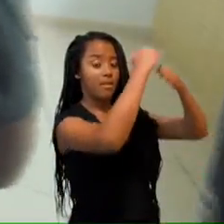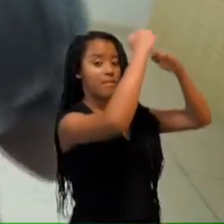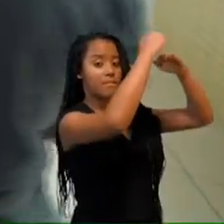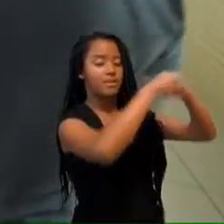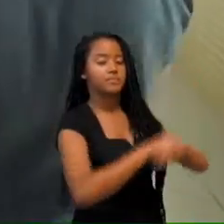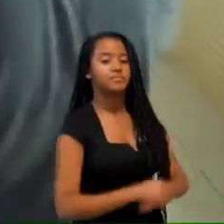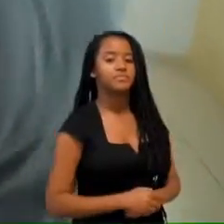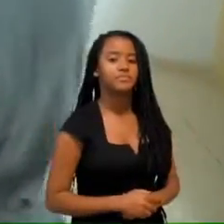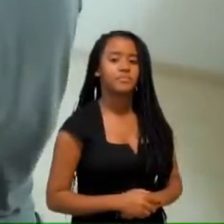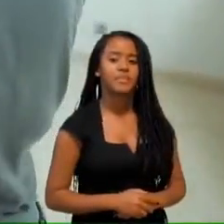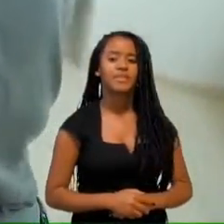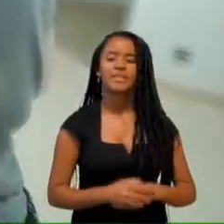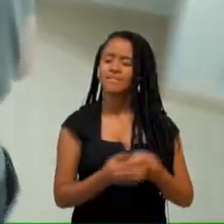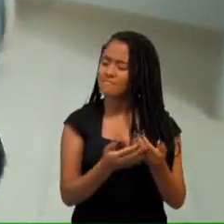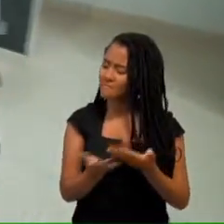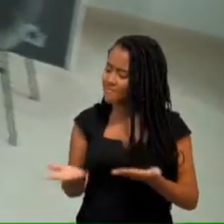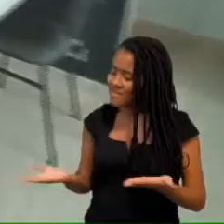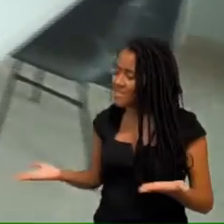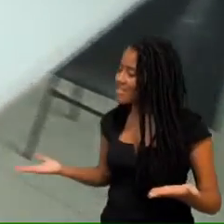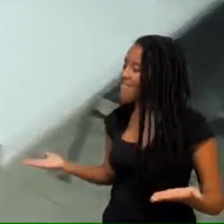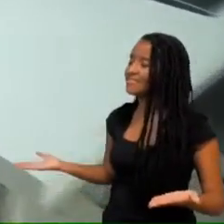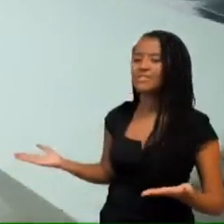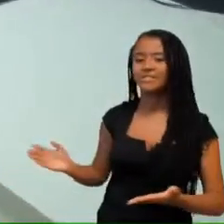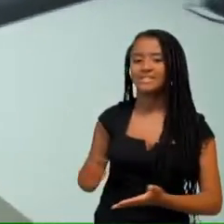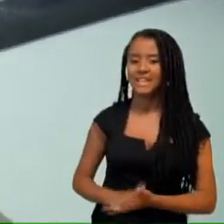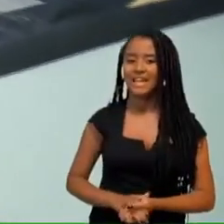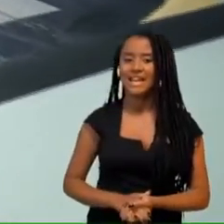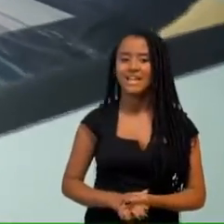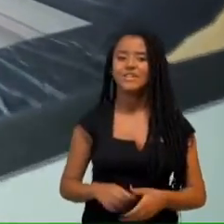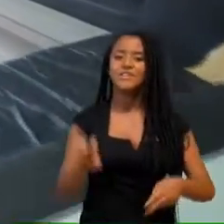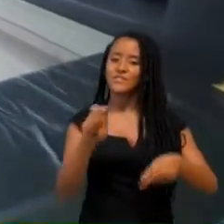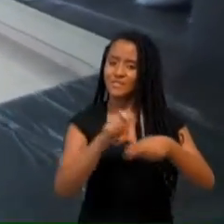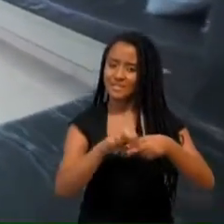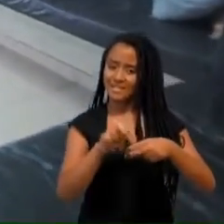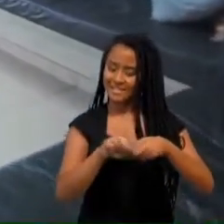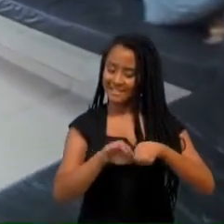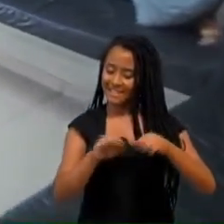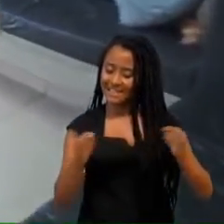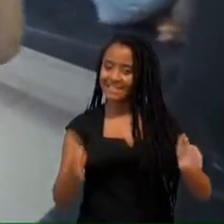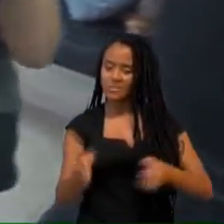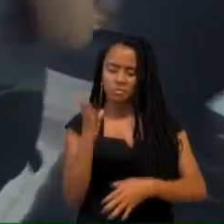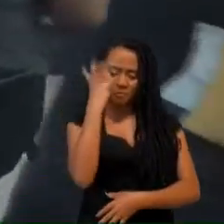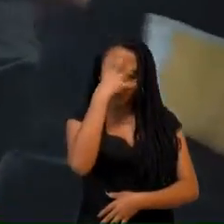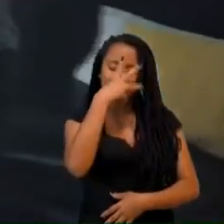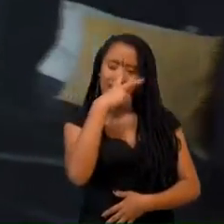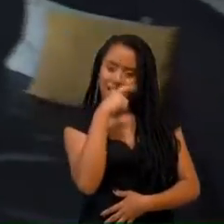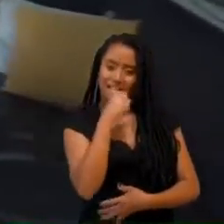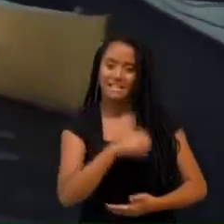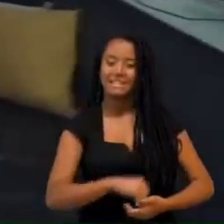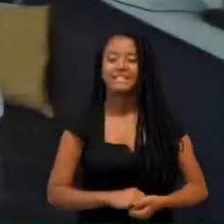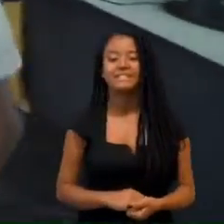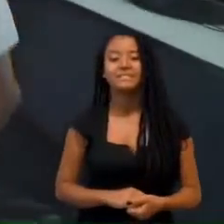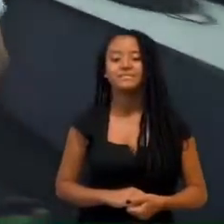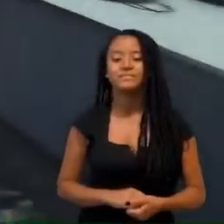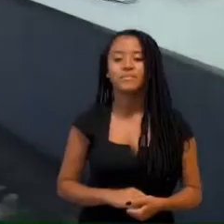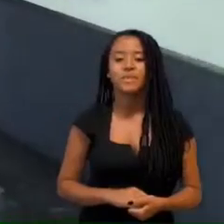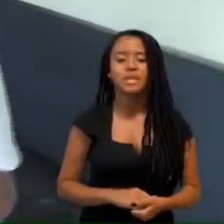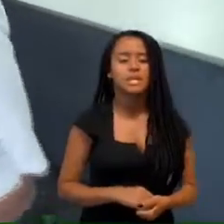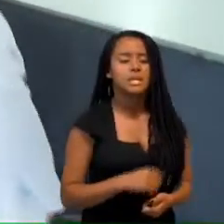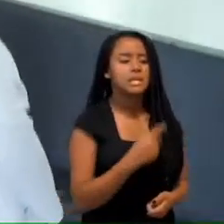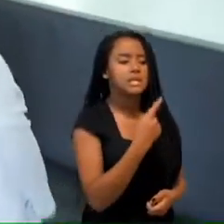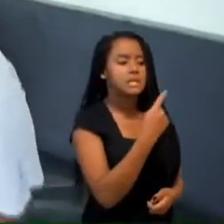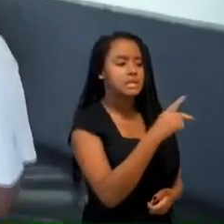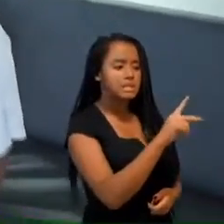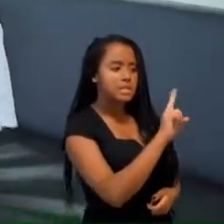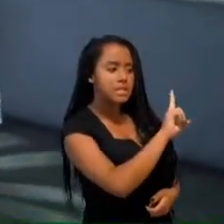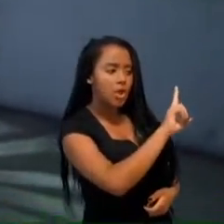vontade Ah não então tá bom Vou ficar à vontade vou sentar aqui no seu sofá que eu achei lindo por sinal e aí você que é o